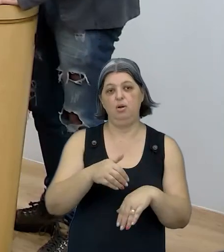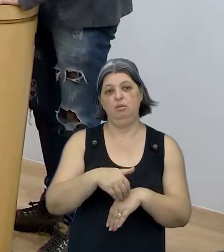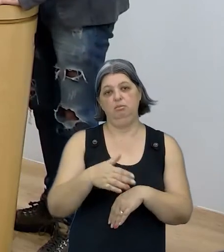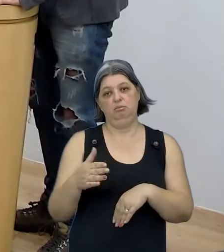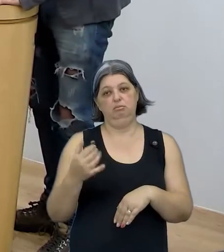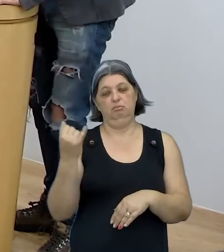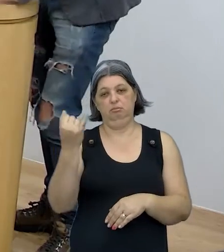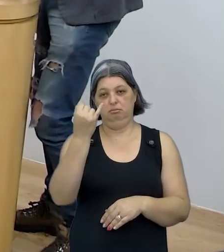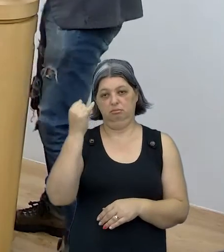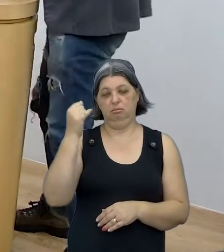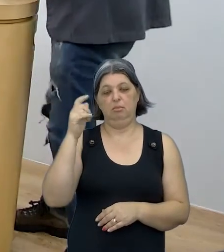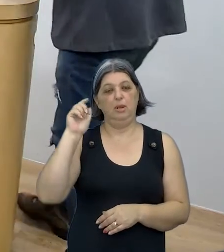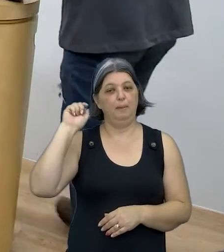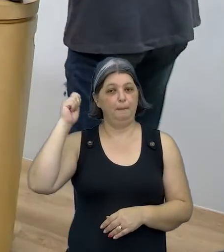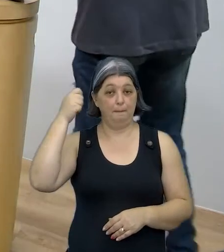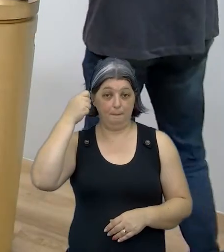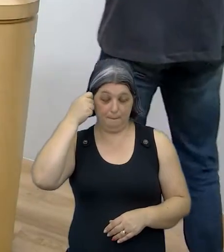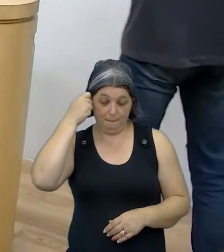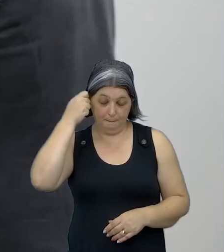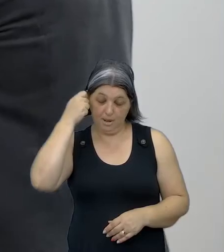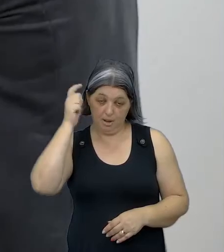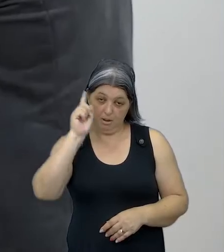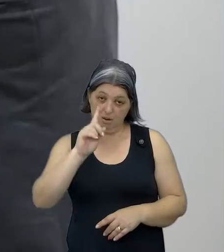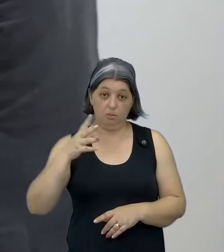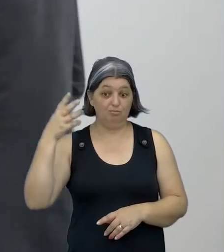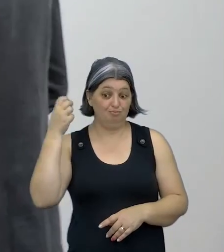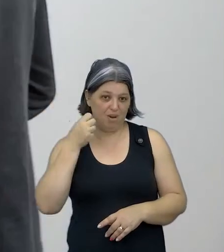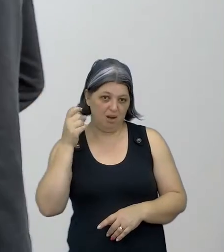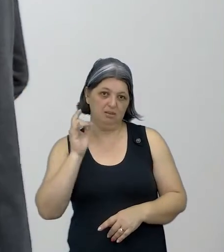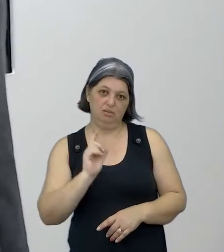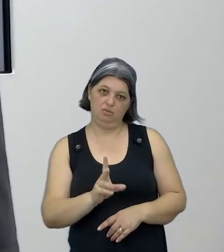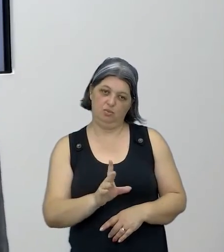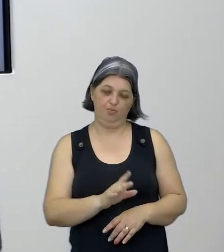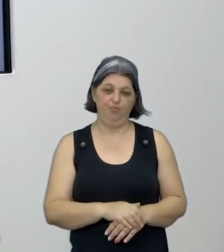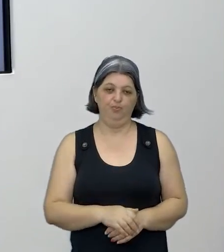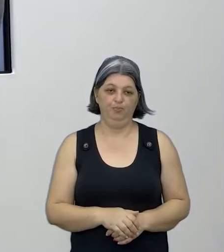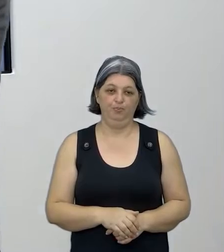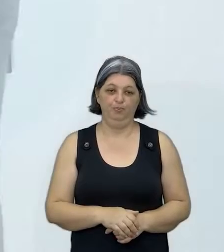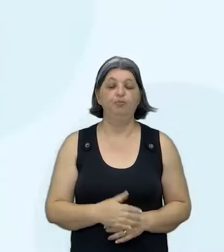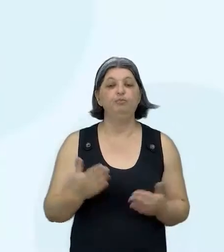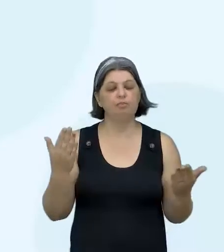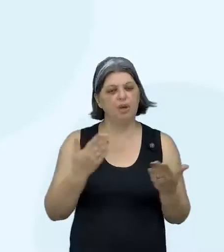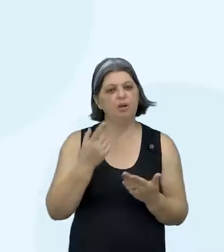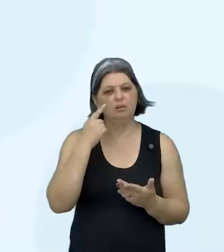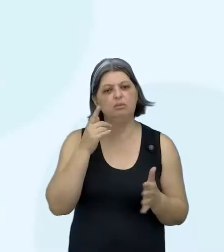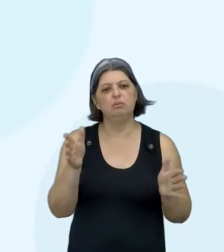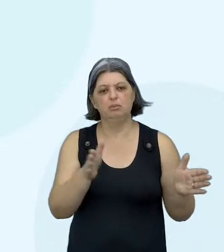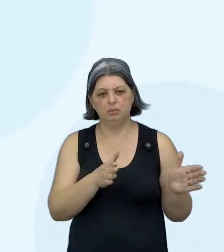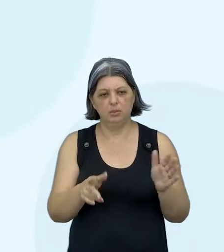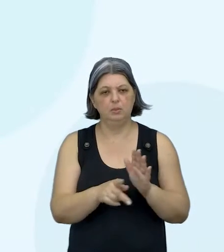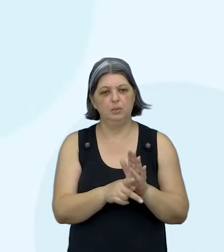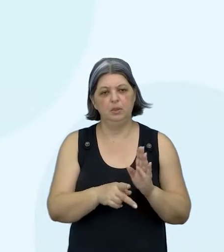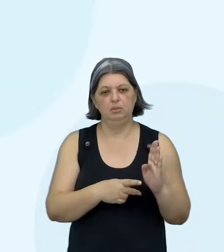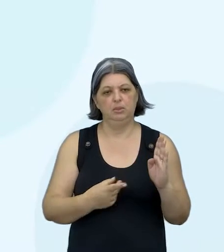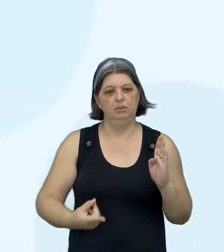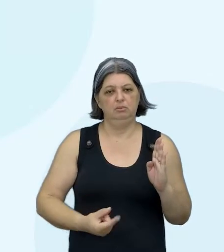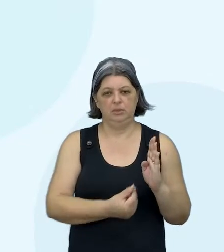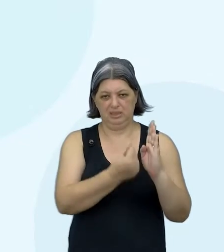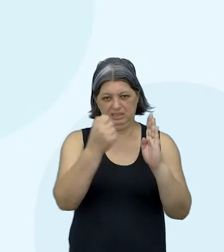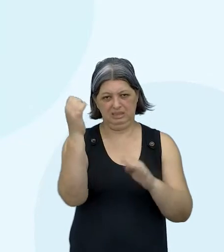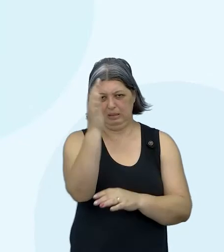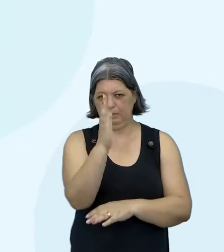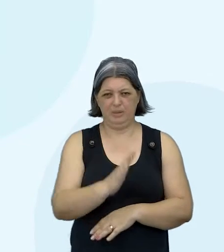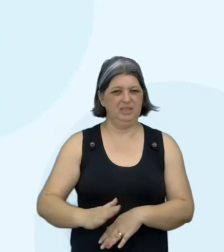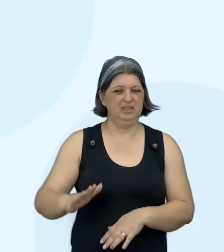originários de imigrantes. Vamos voltar aqui para o LED. Nessa época, a burguesia brasileira era muito